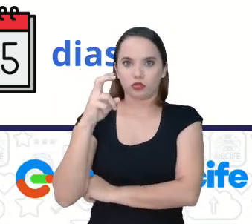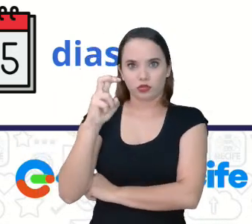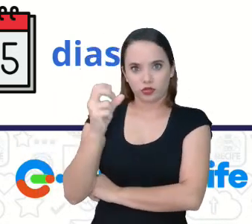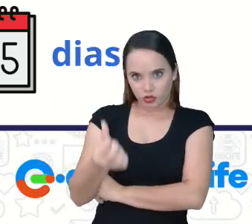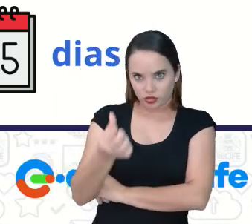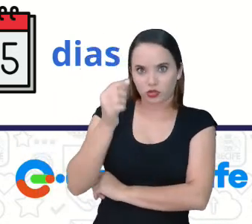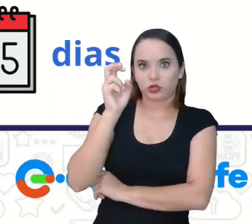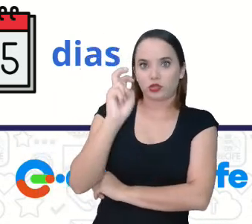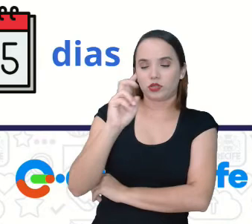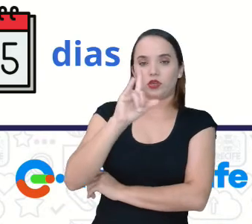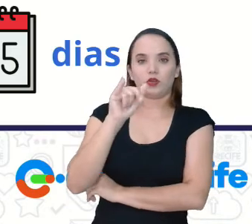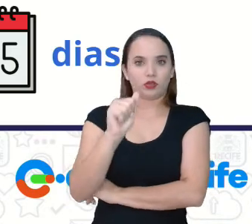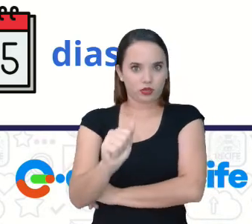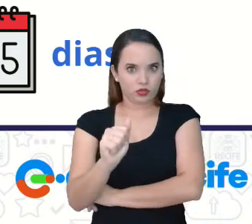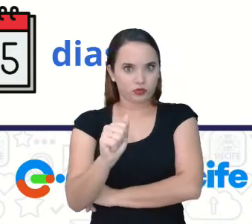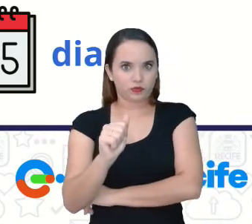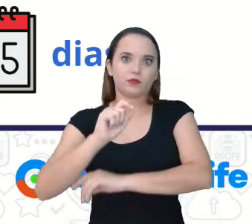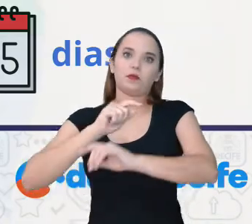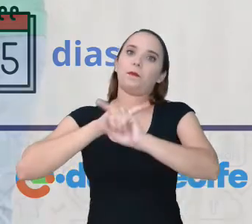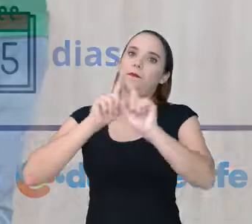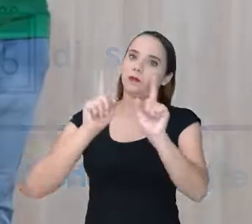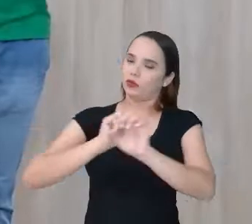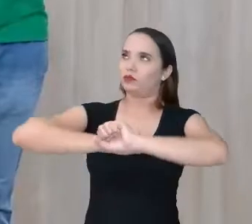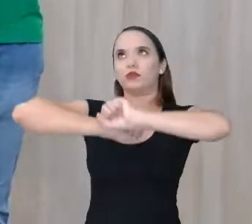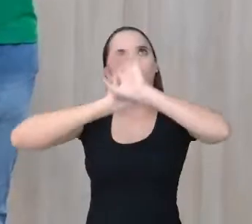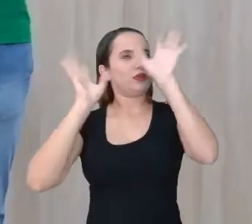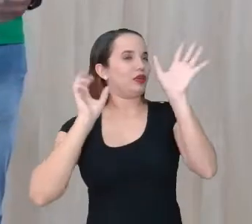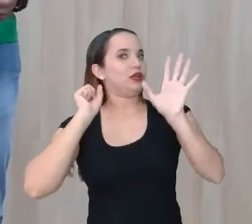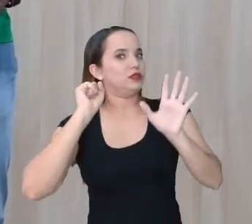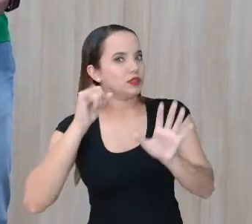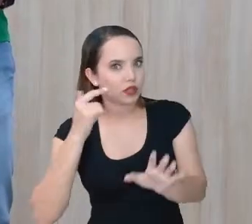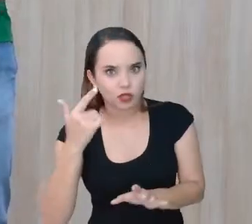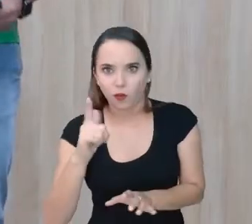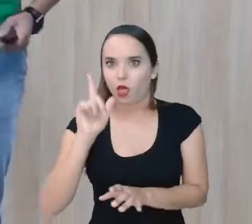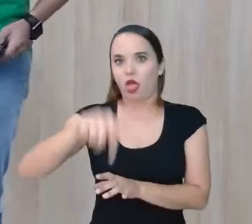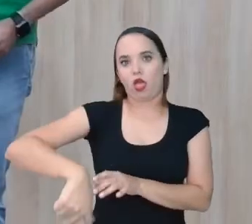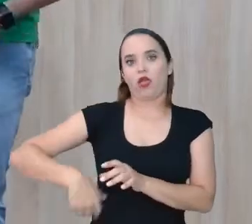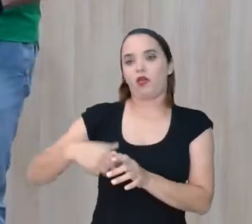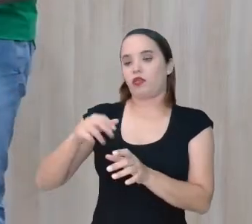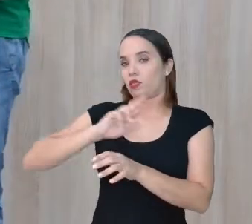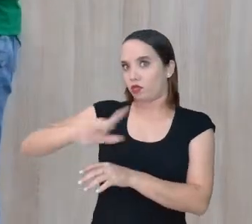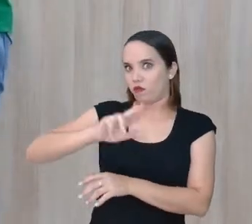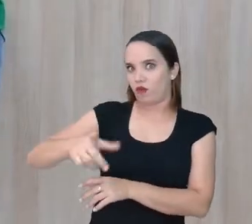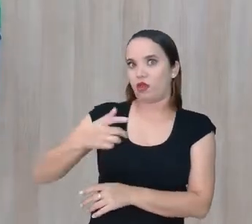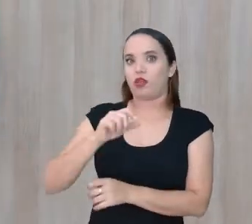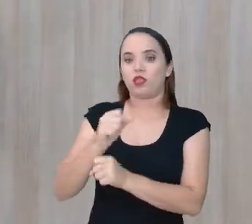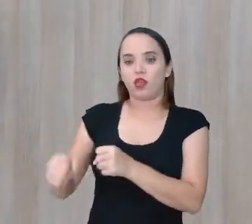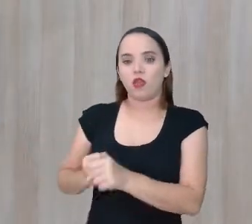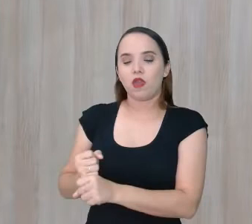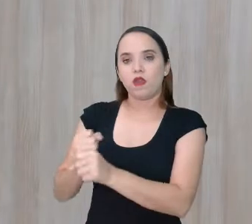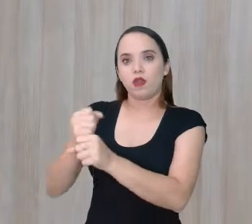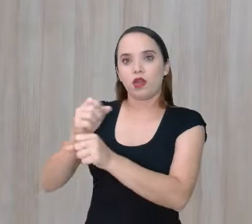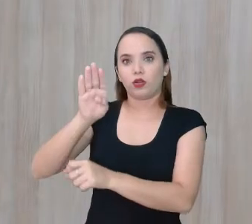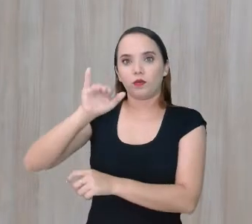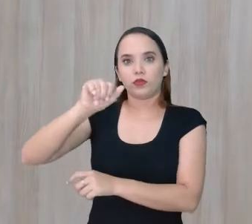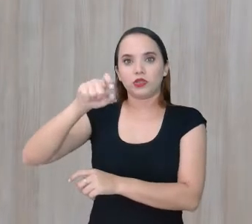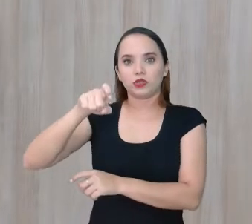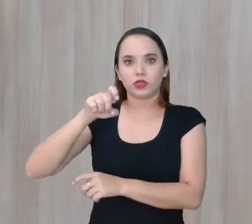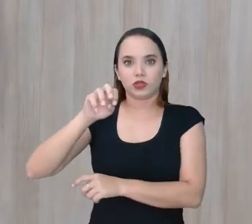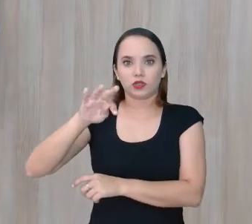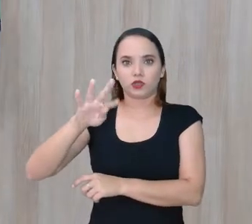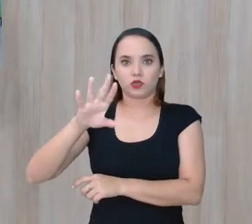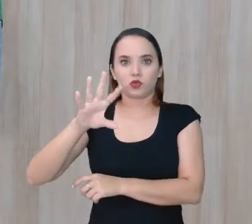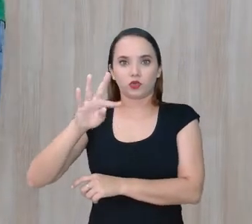365 dias. Claro, né? Se não for um ano bissexto, certo? Então, a gente tem aí